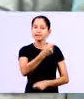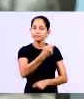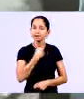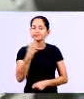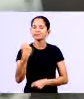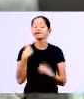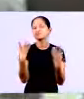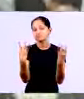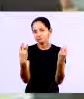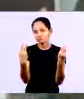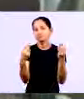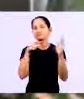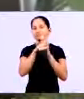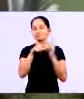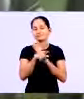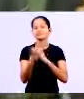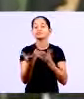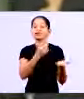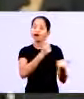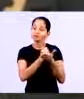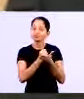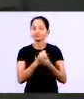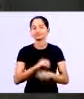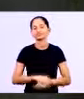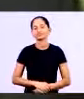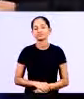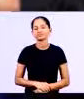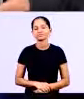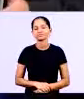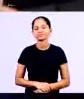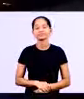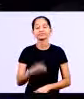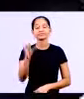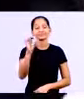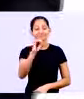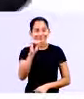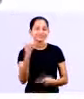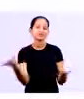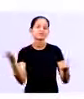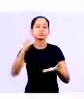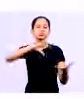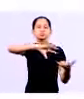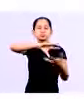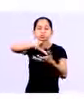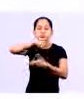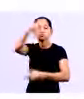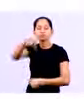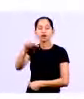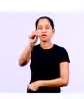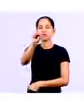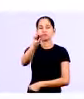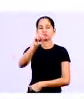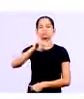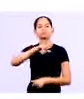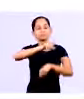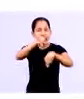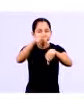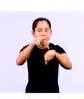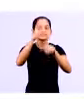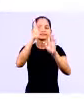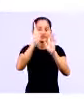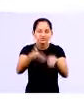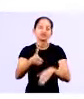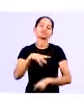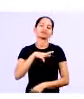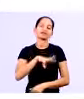nossos companheiros de atividade. Olá! No mundo inteiro, 8 países possuem a língua portuguesa